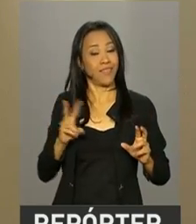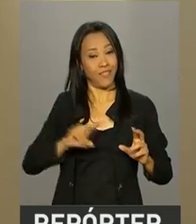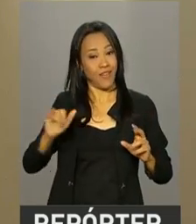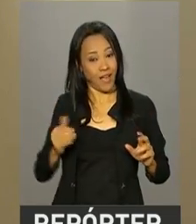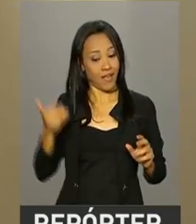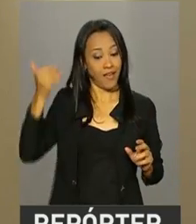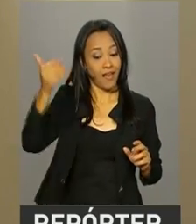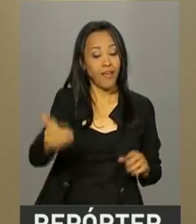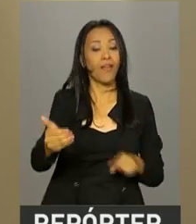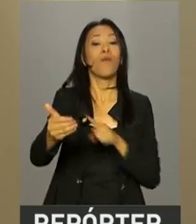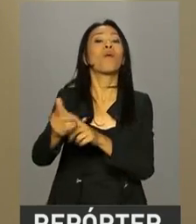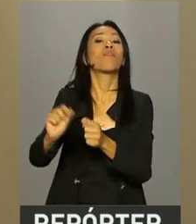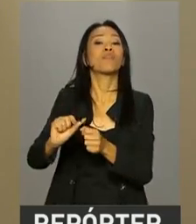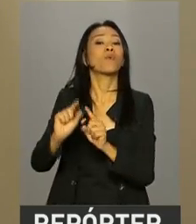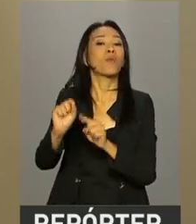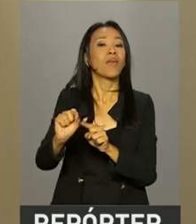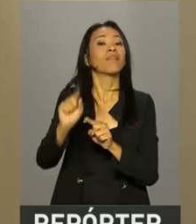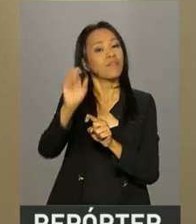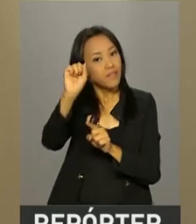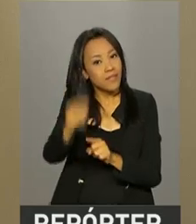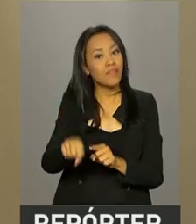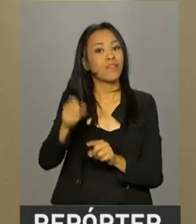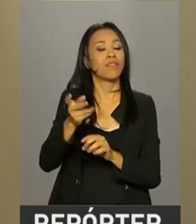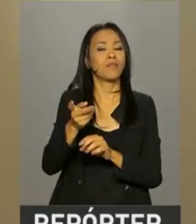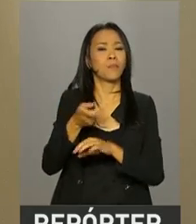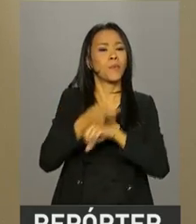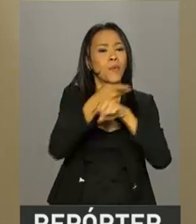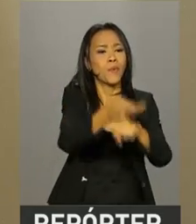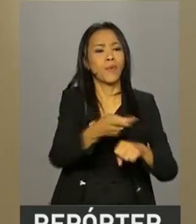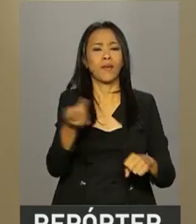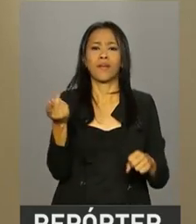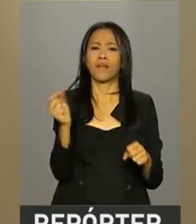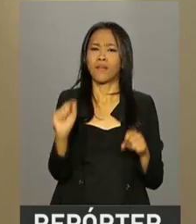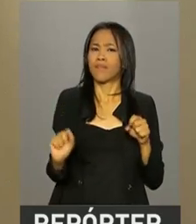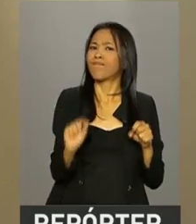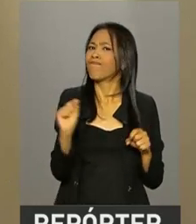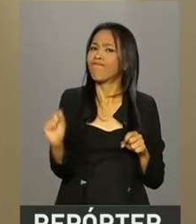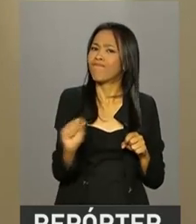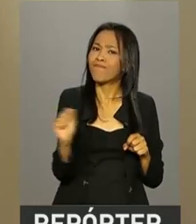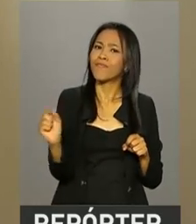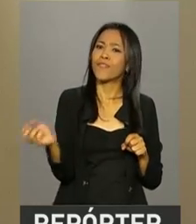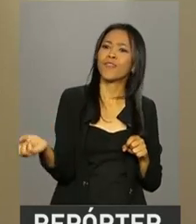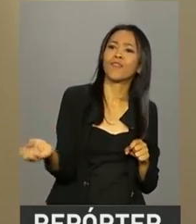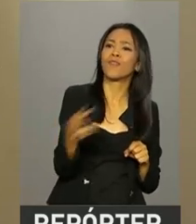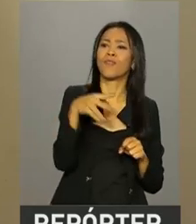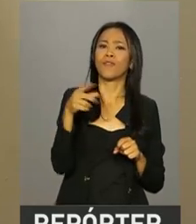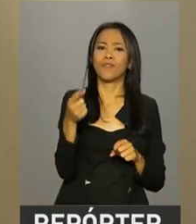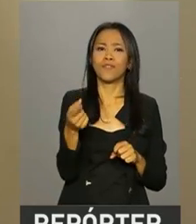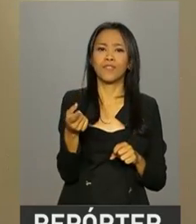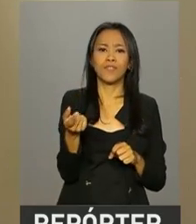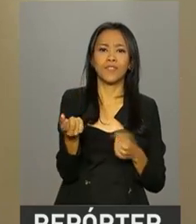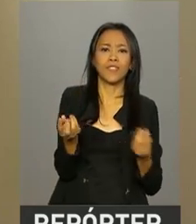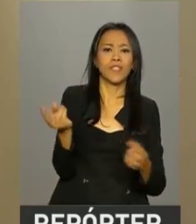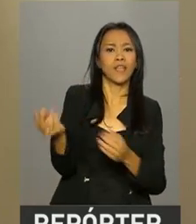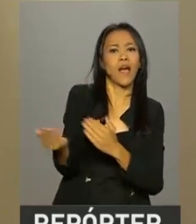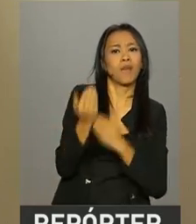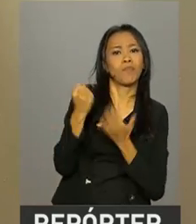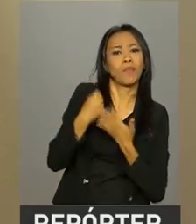próximo passo será sim buscar novamente outros recursos dentro do do banco